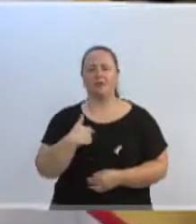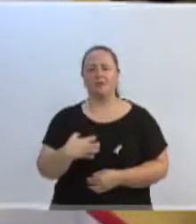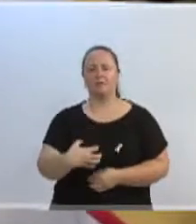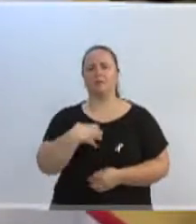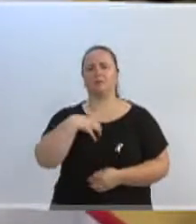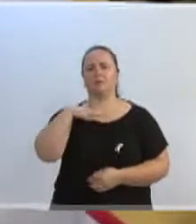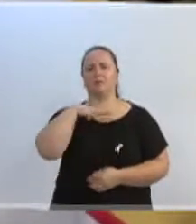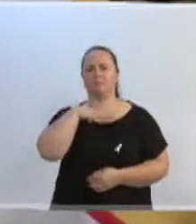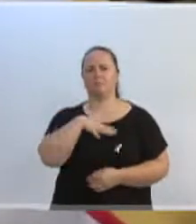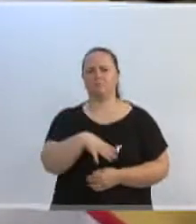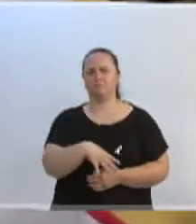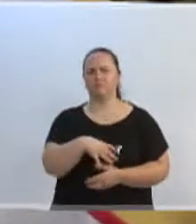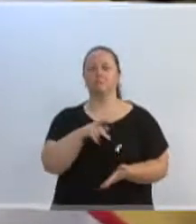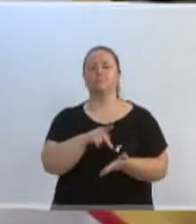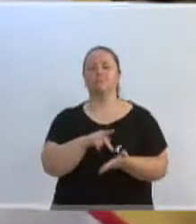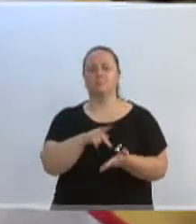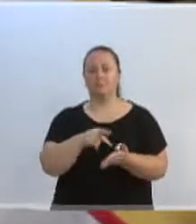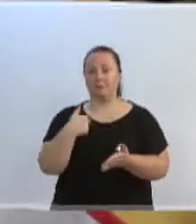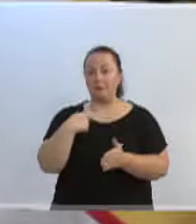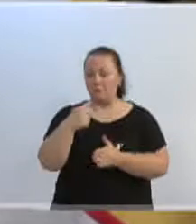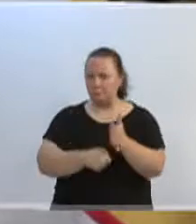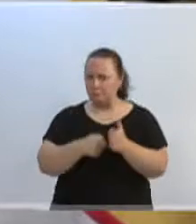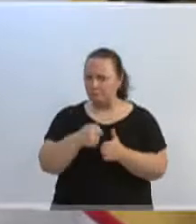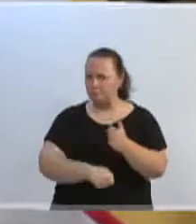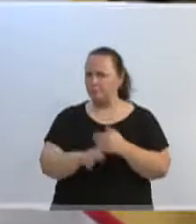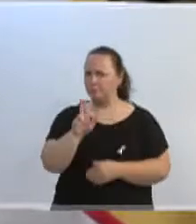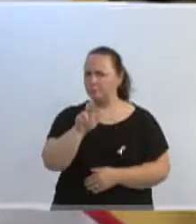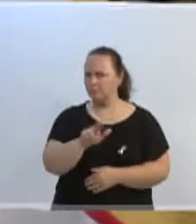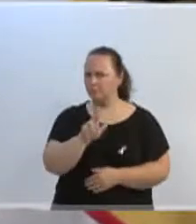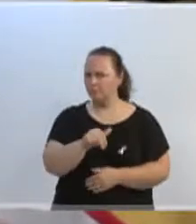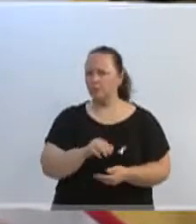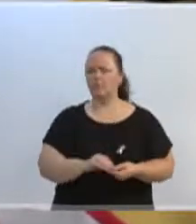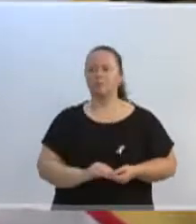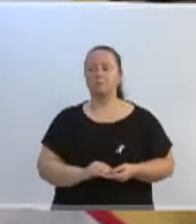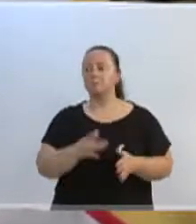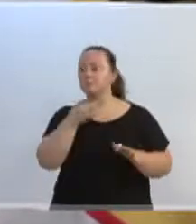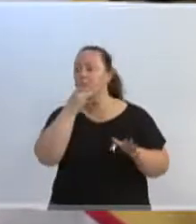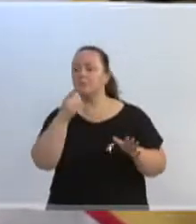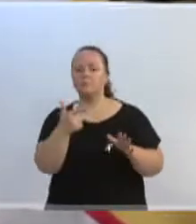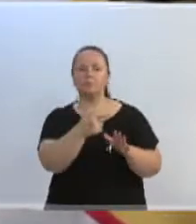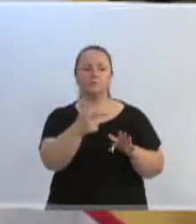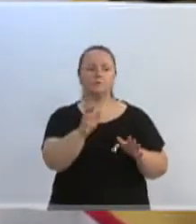grande de um deles, mas não vou desistir, que talvez não tenha nenhum representante